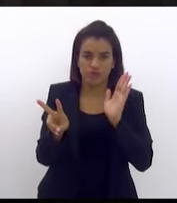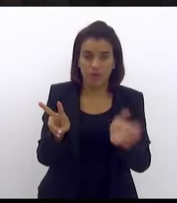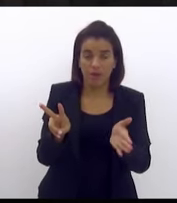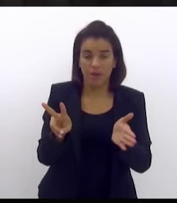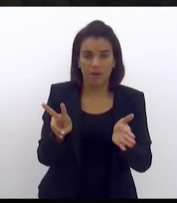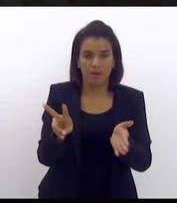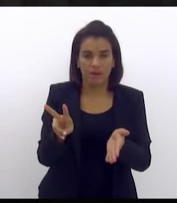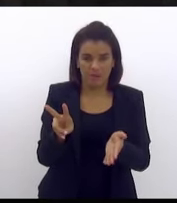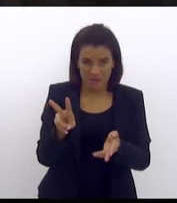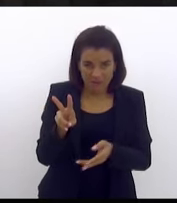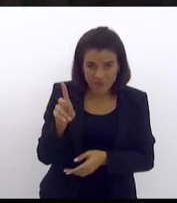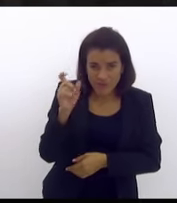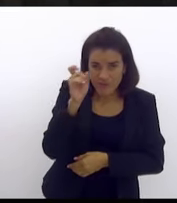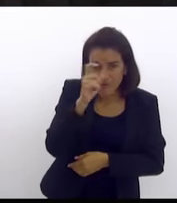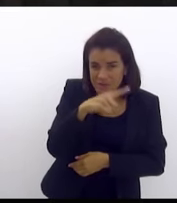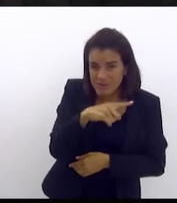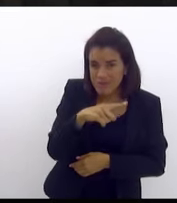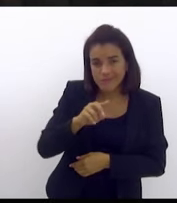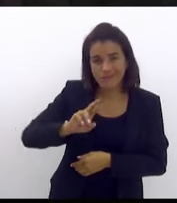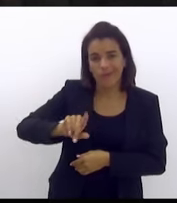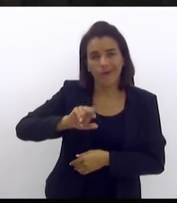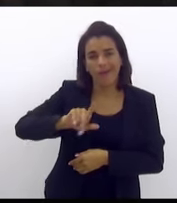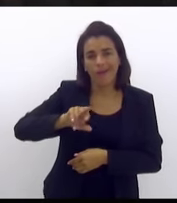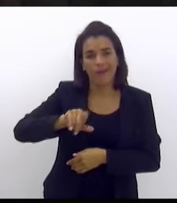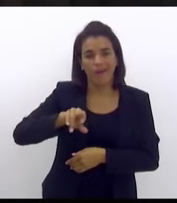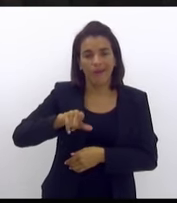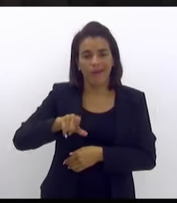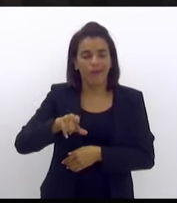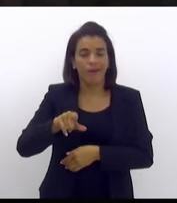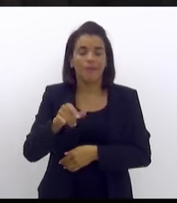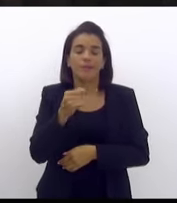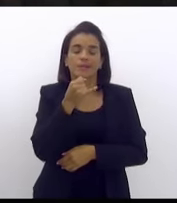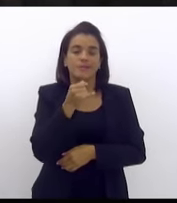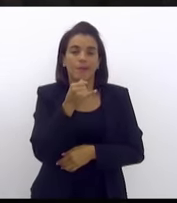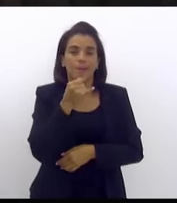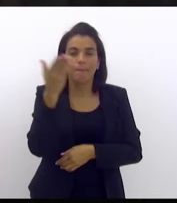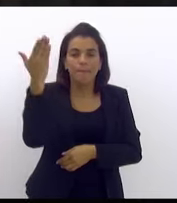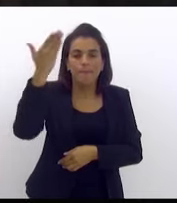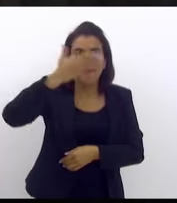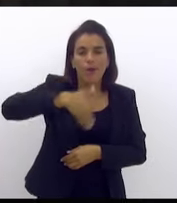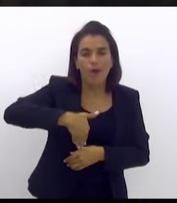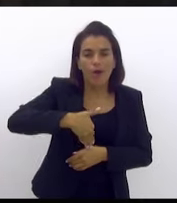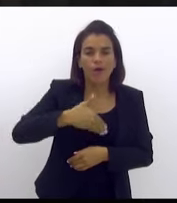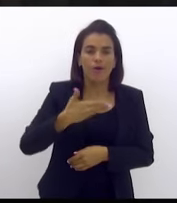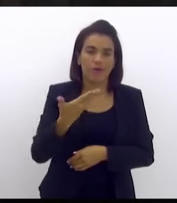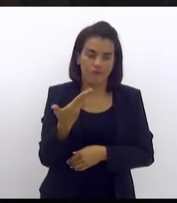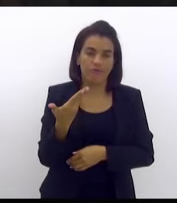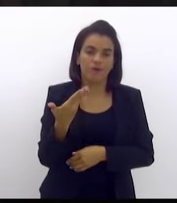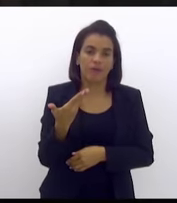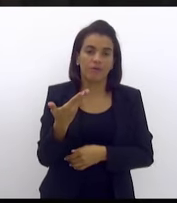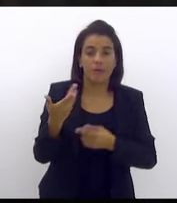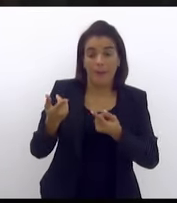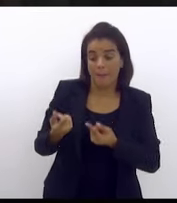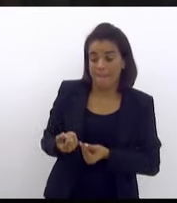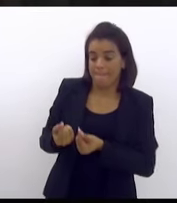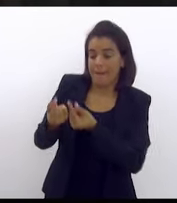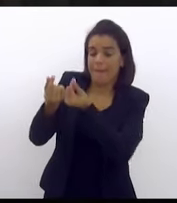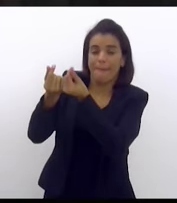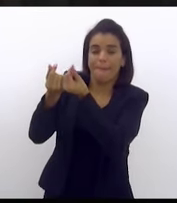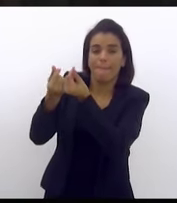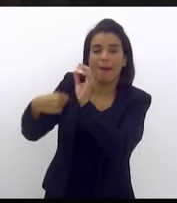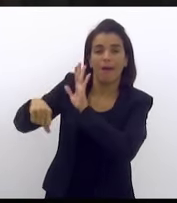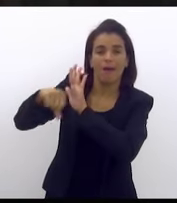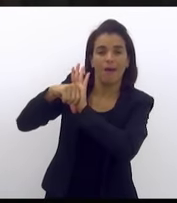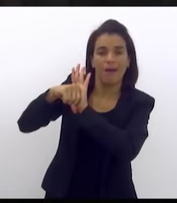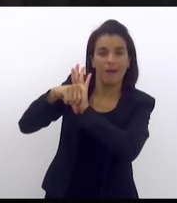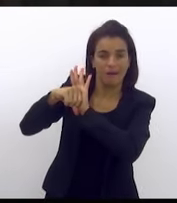é difícil, por exemplo, provar enriquecimento ilícito.